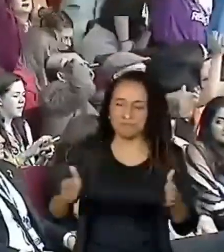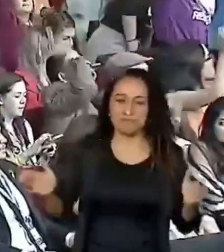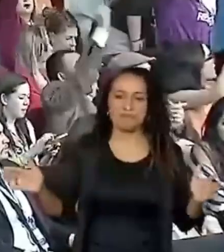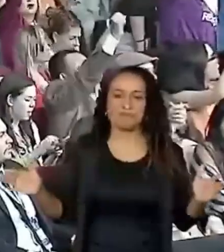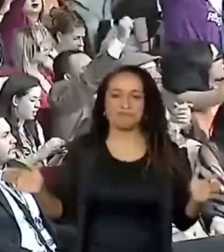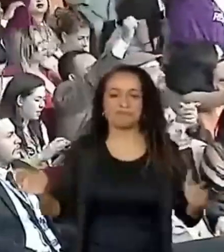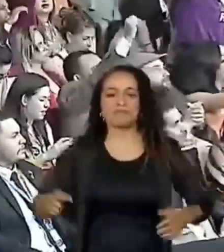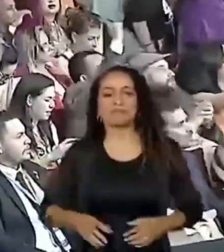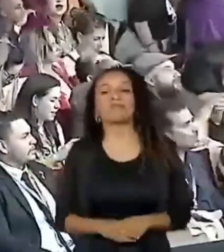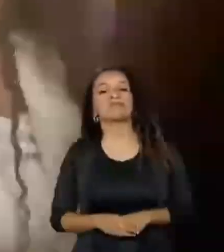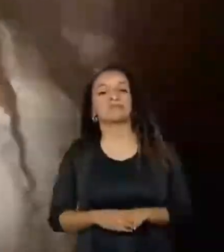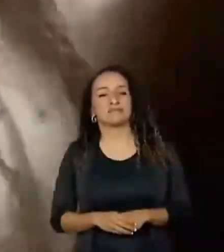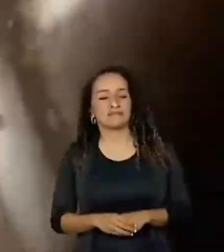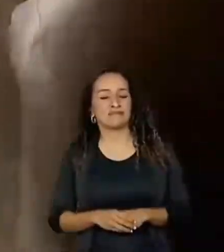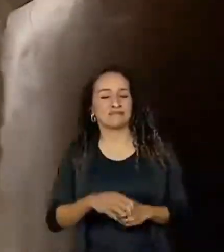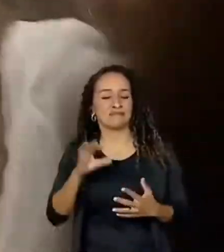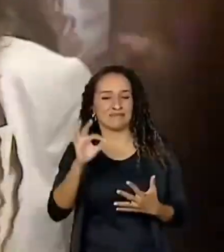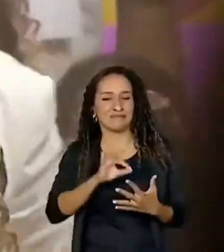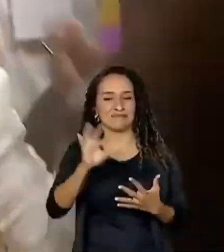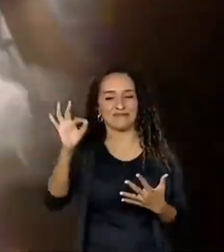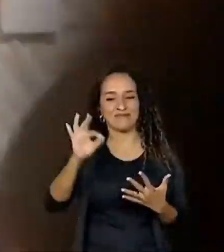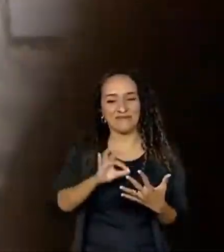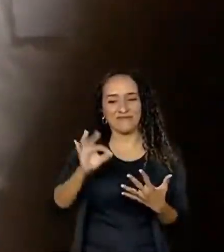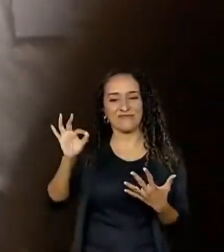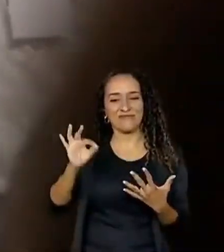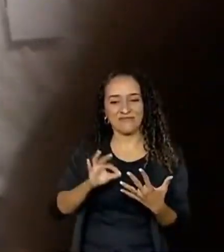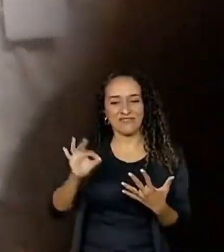as cotas abrem portas,